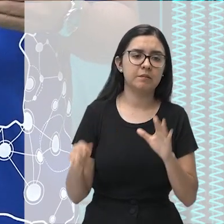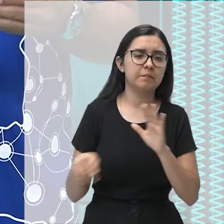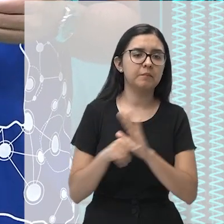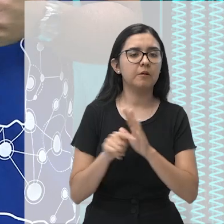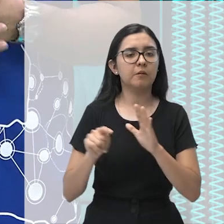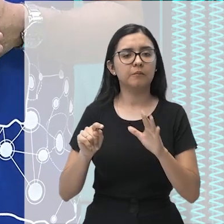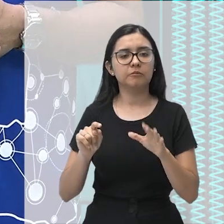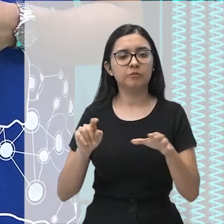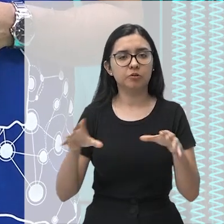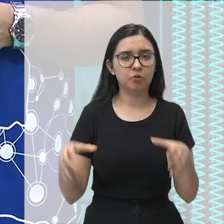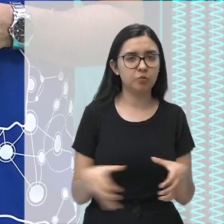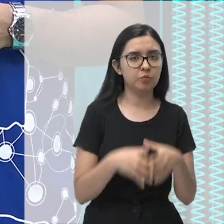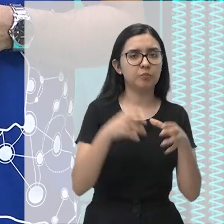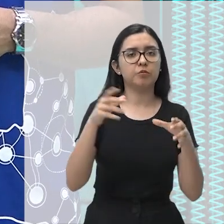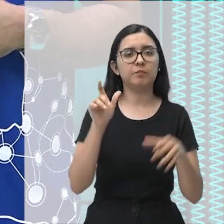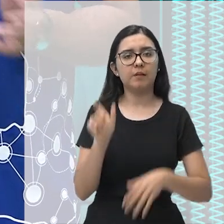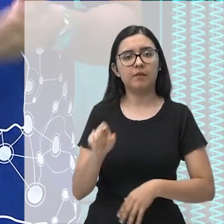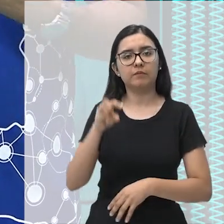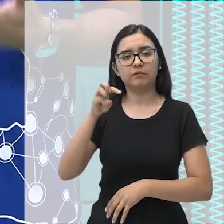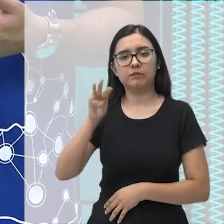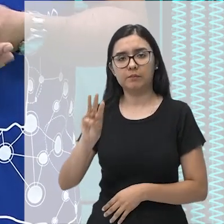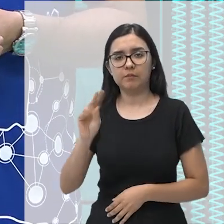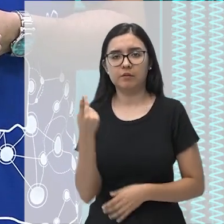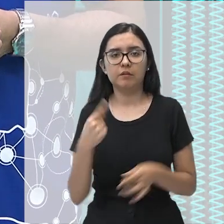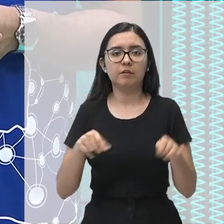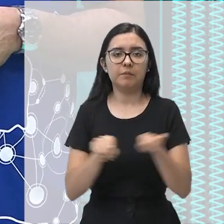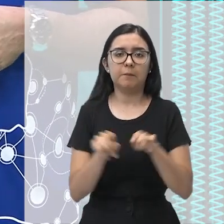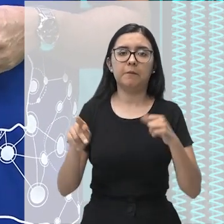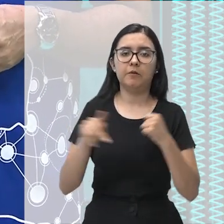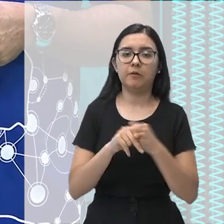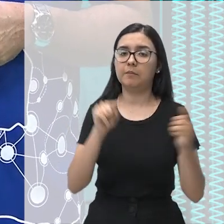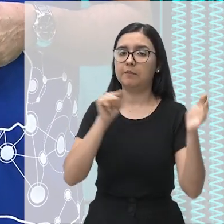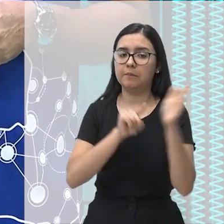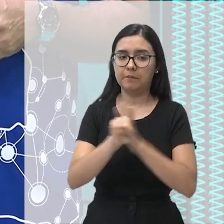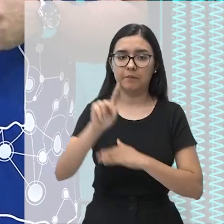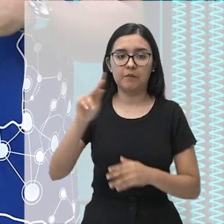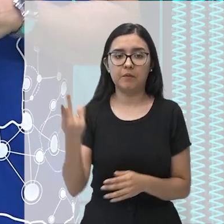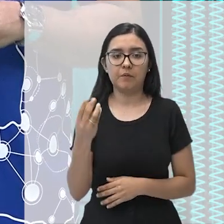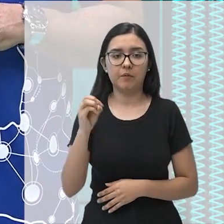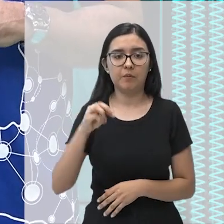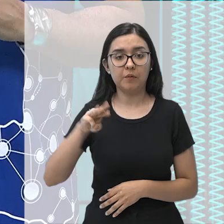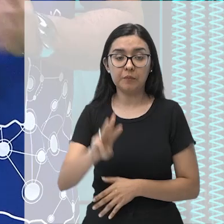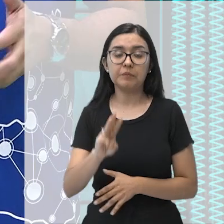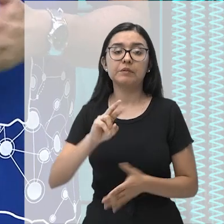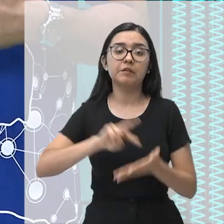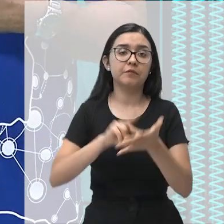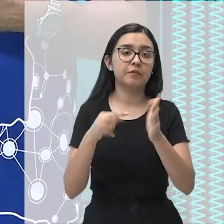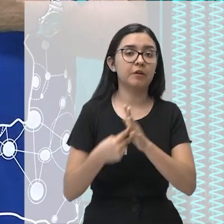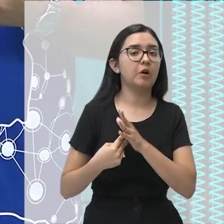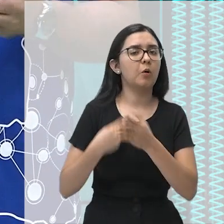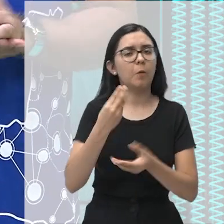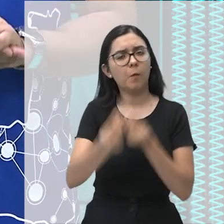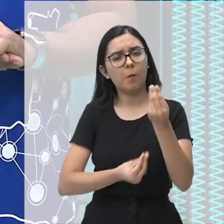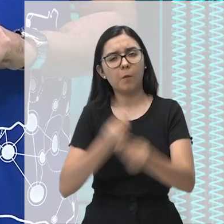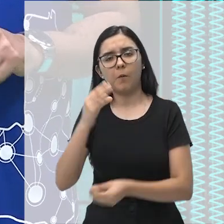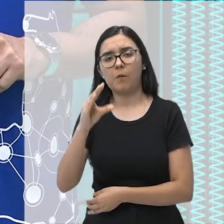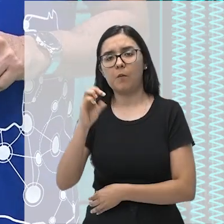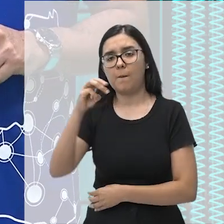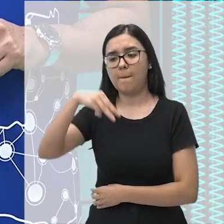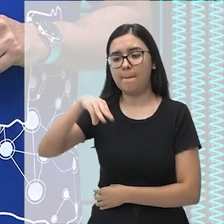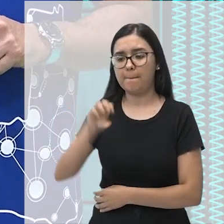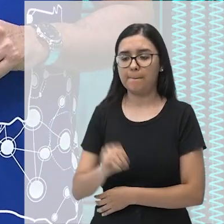de palavrinhas que começam com WH, tá? Porque ele também é um pronome interrogativo. Então, how é como, para saber como determinada